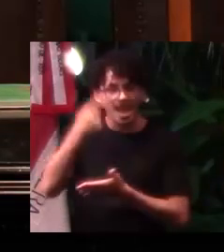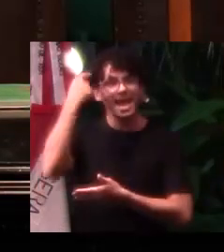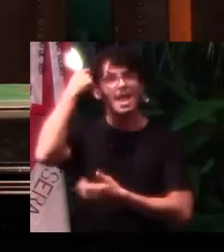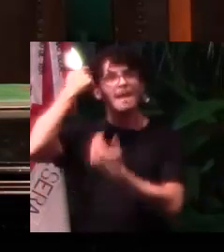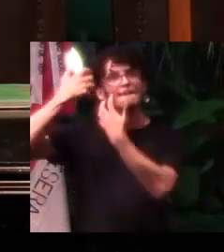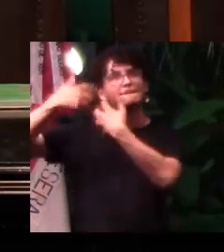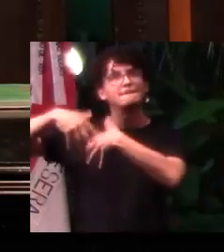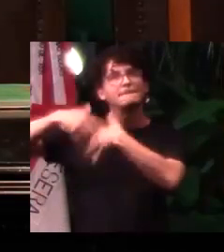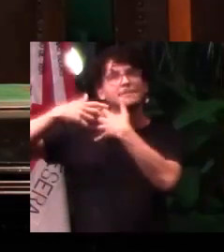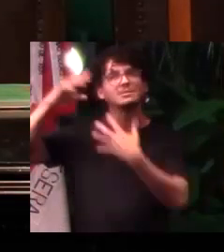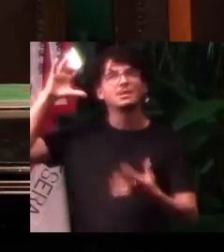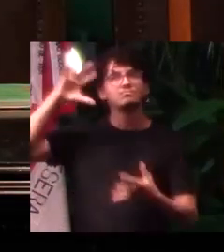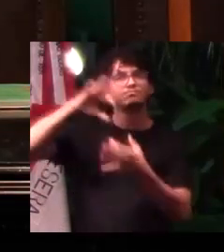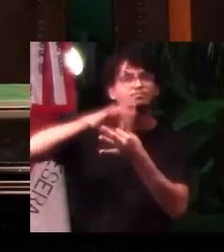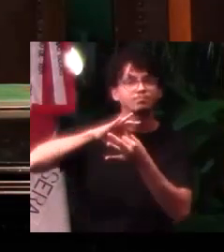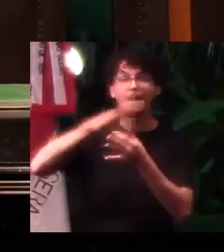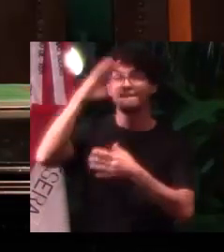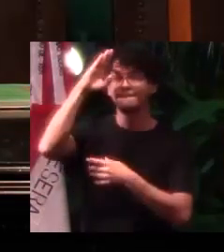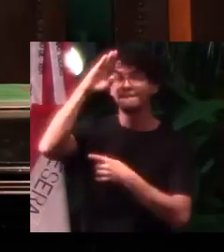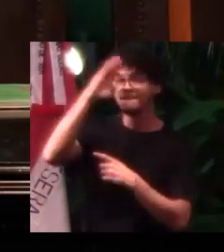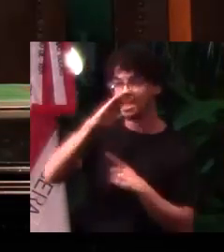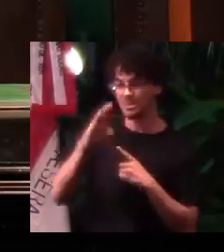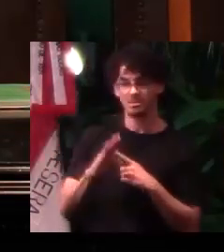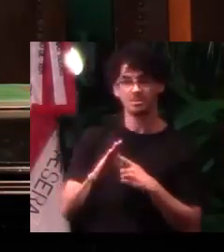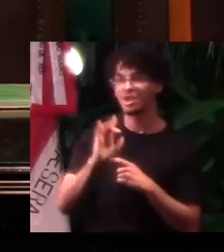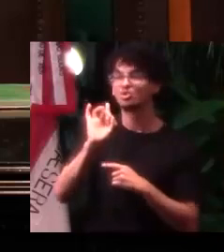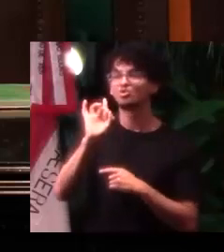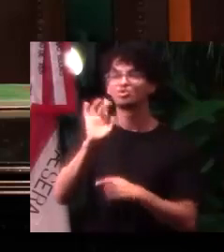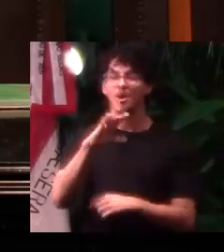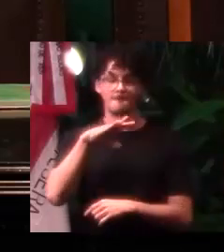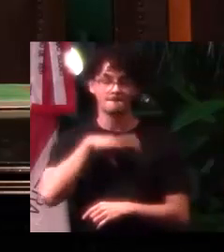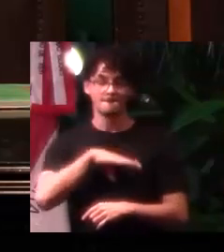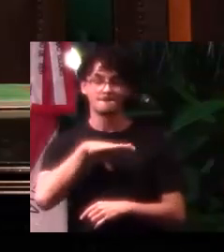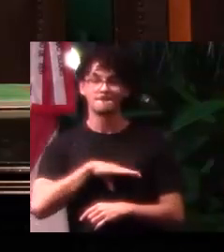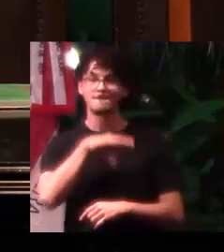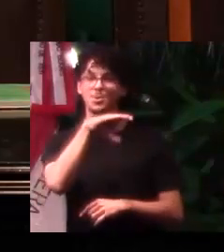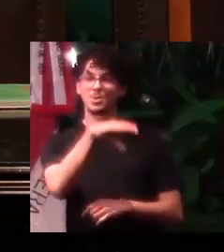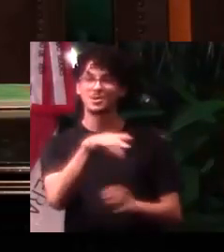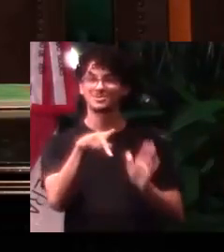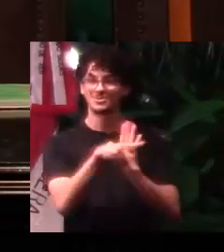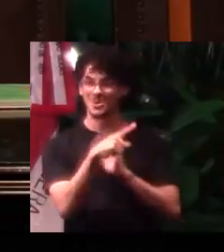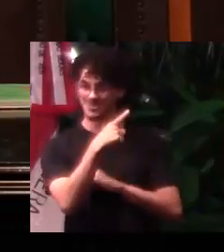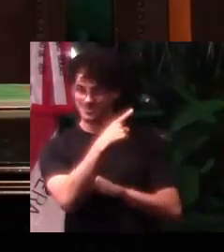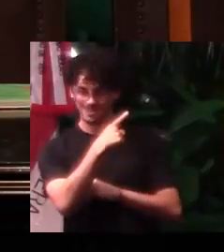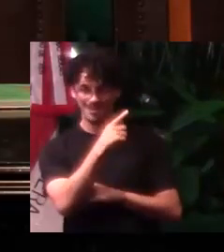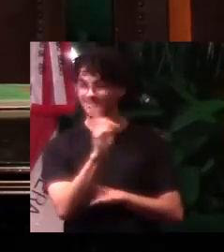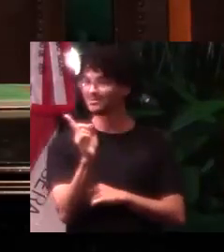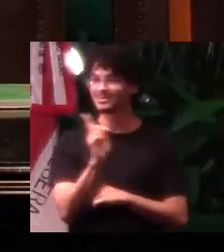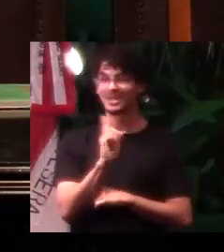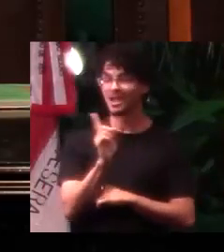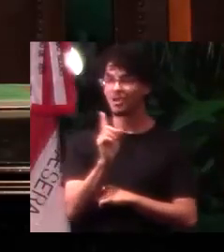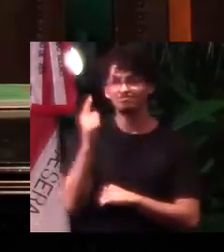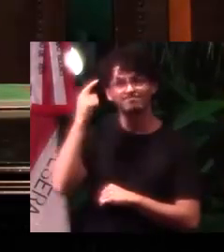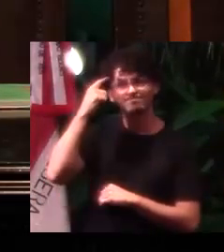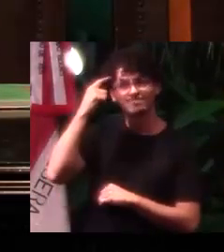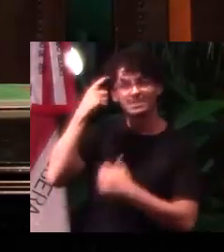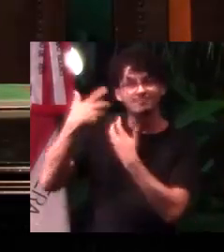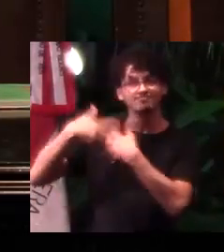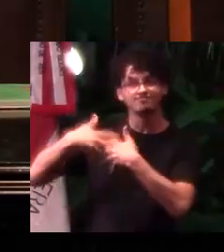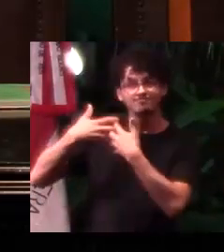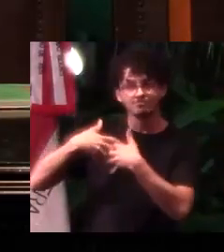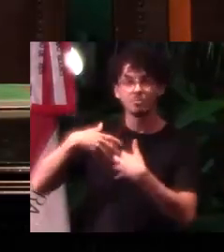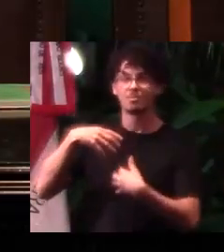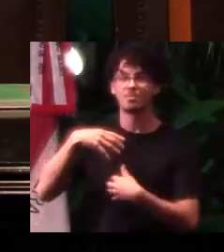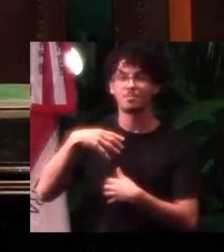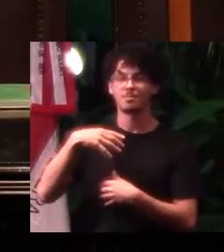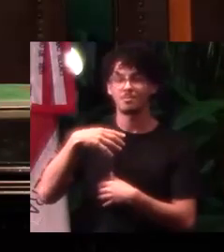não apenas em português, que já era uma língua que tinha um horizonte de significação, de certa forma, estagnado